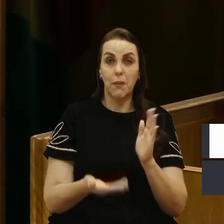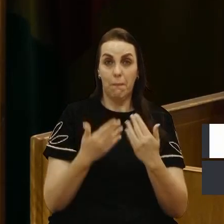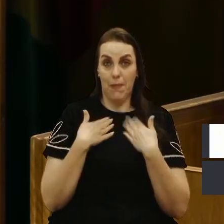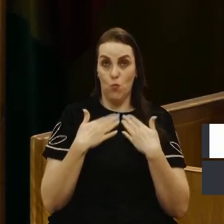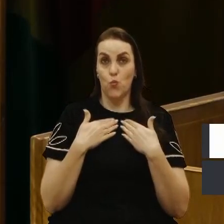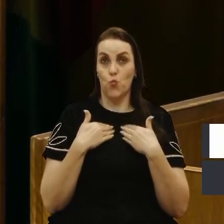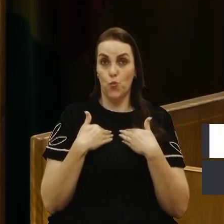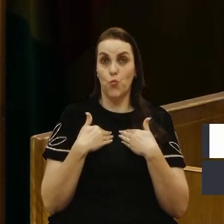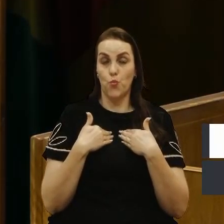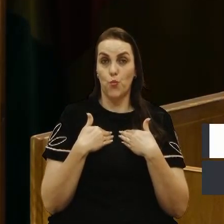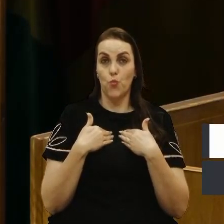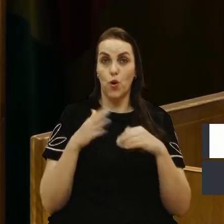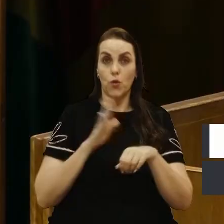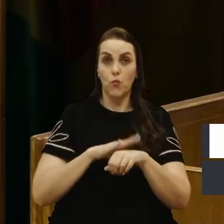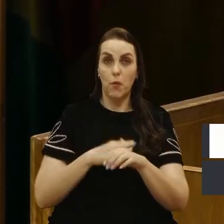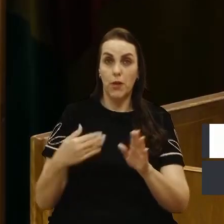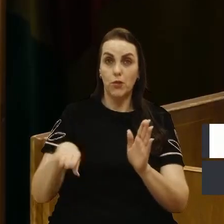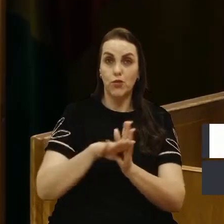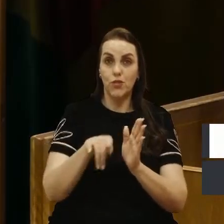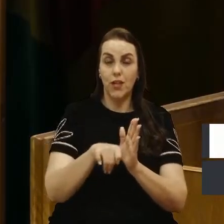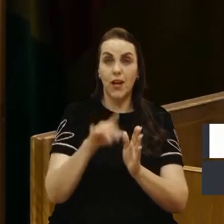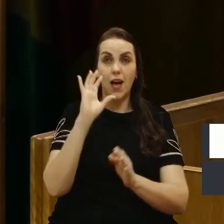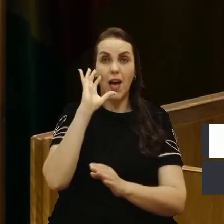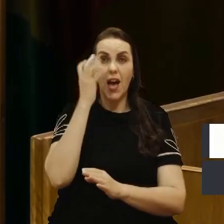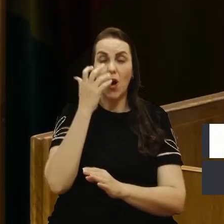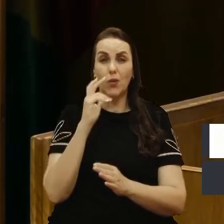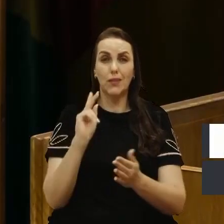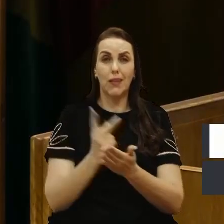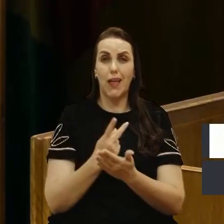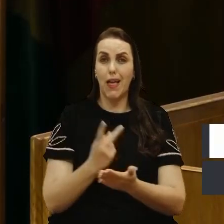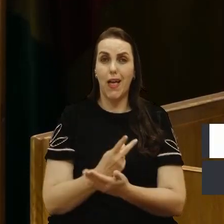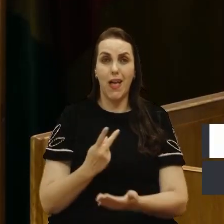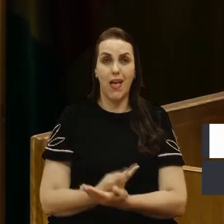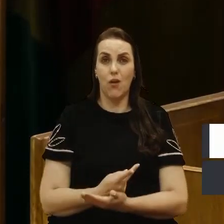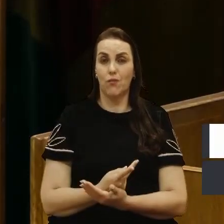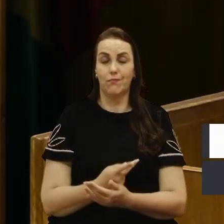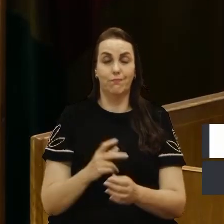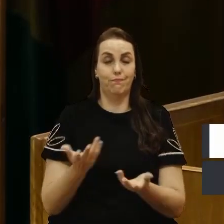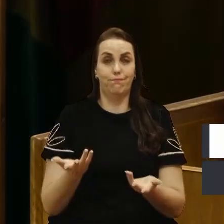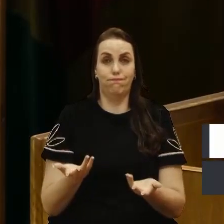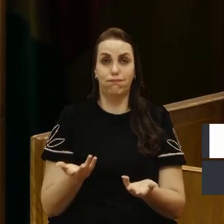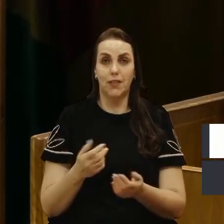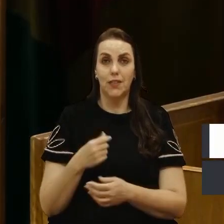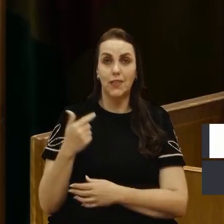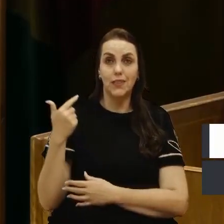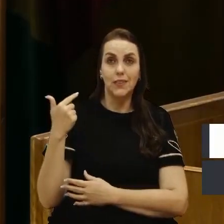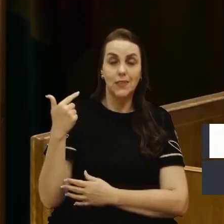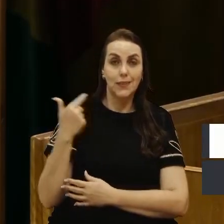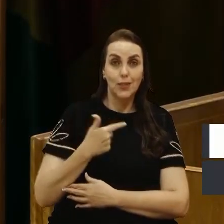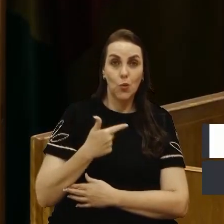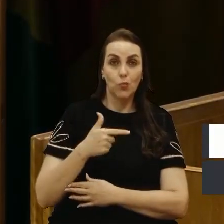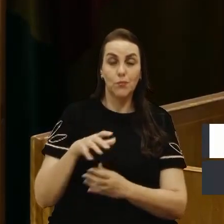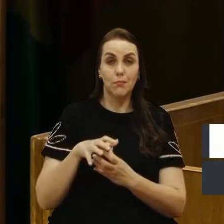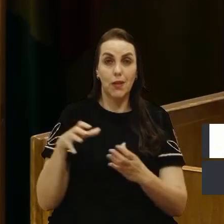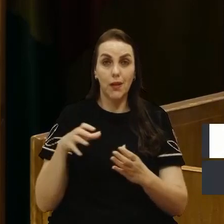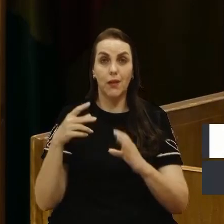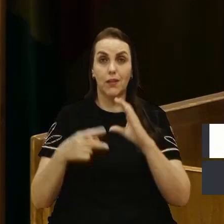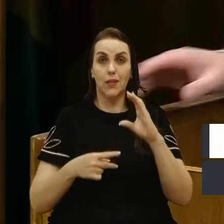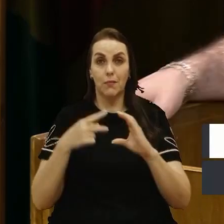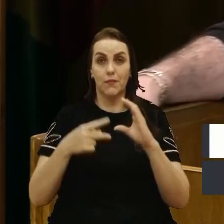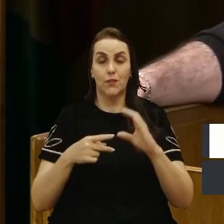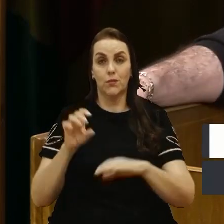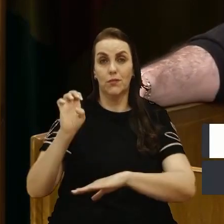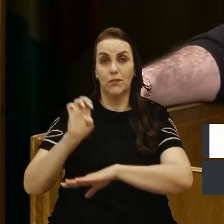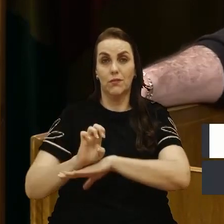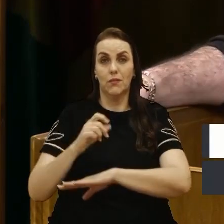meu. Quando vem, acontecem esses erros crassos no segundo maior parlamento do estado do Rio Grande do